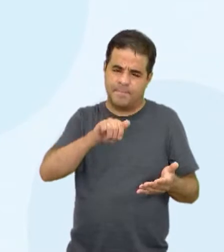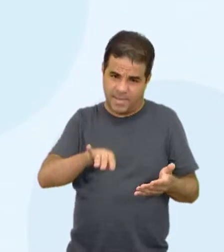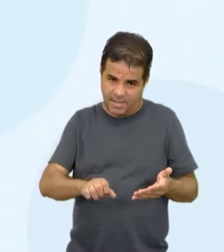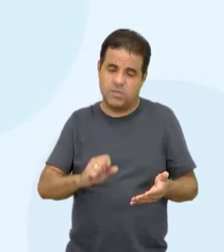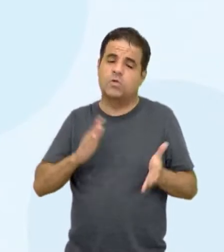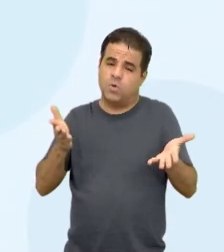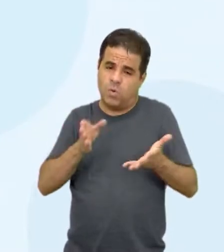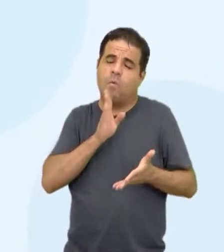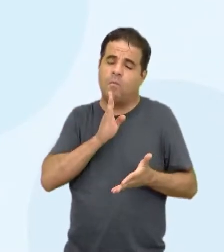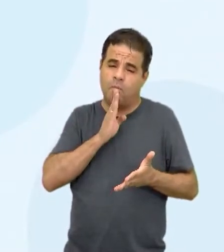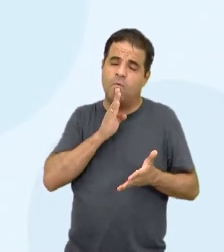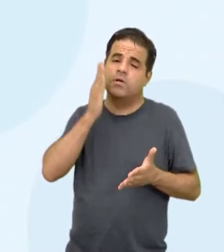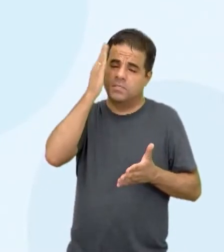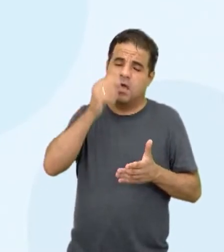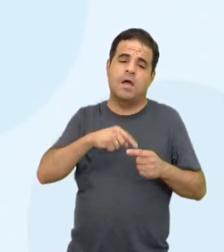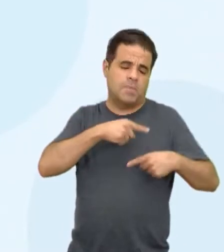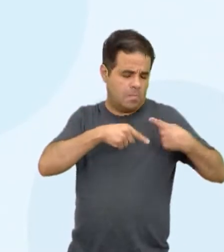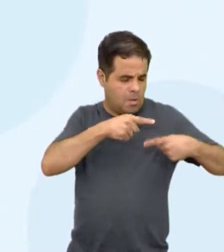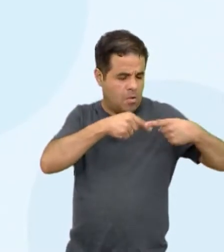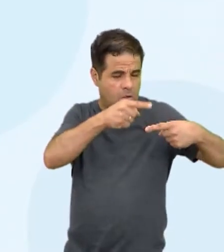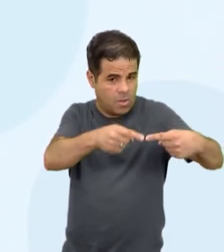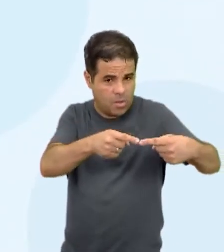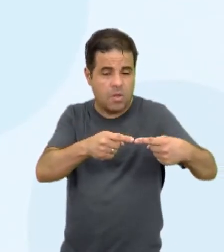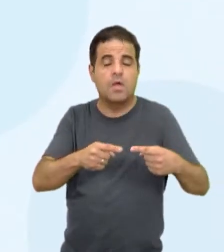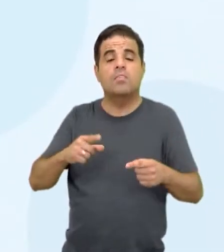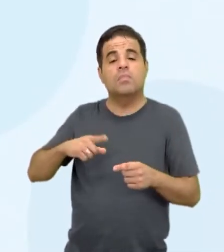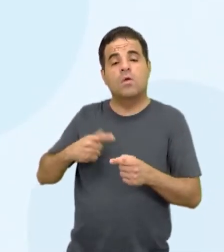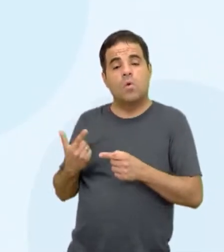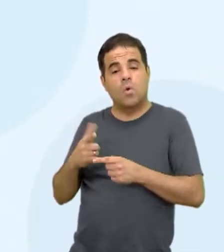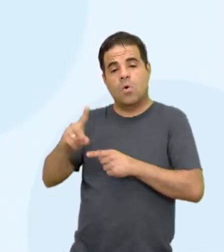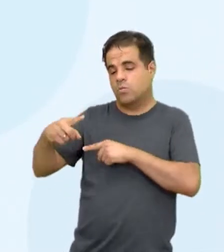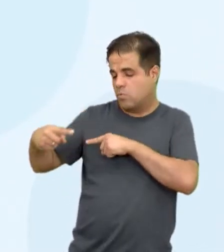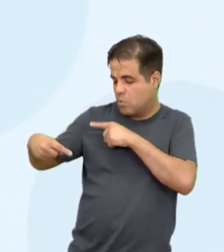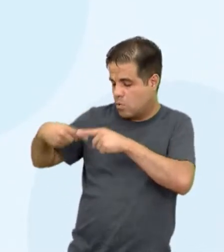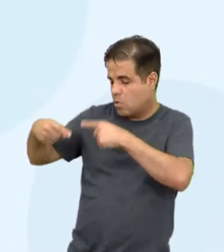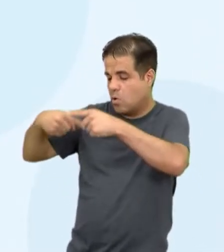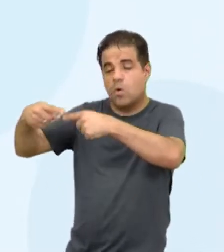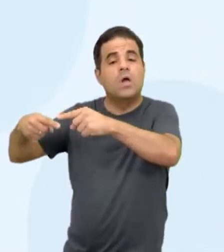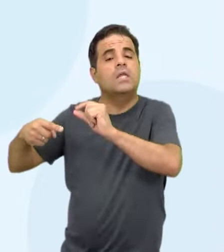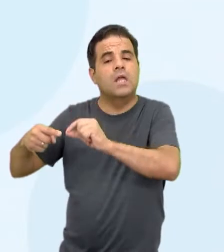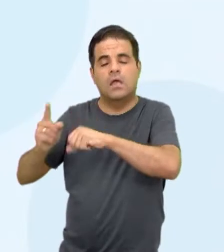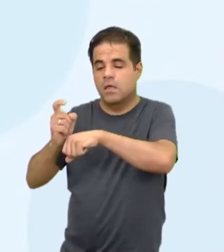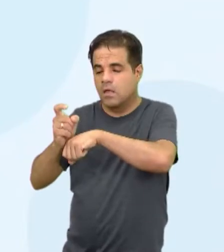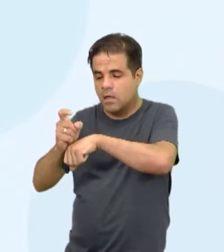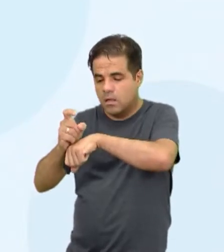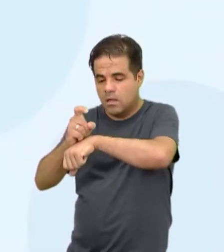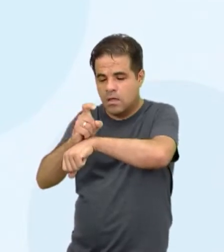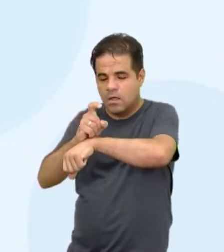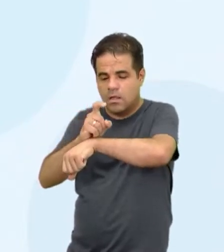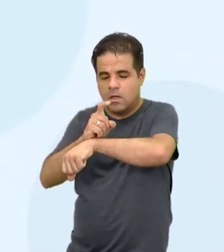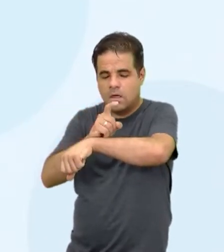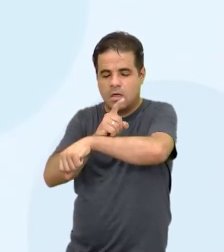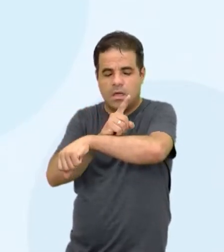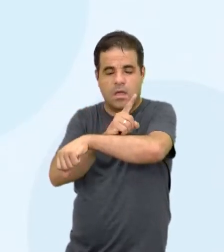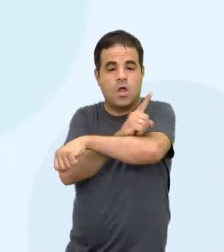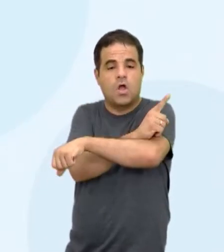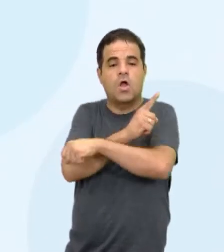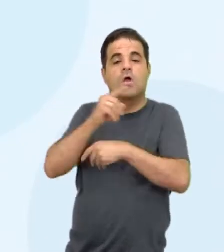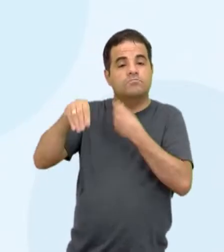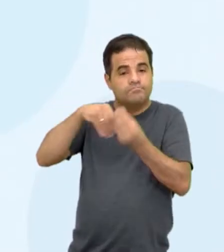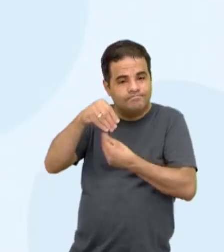hoje, seguindo uma determinada linhagem, e aí a gente tem a evolução humana a partir aí dos hominoides e